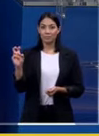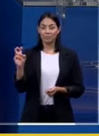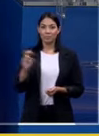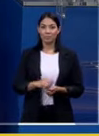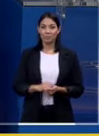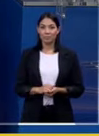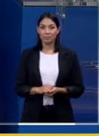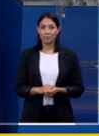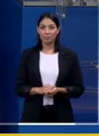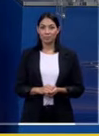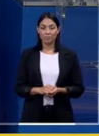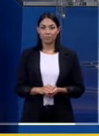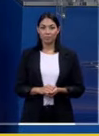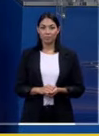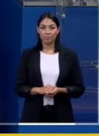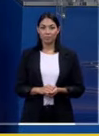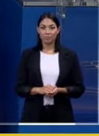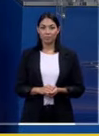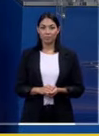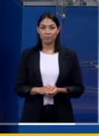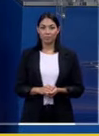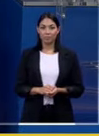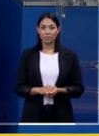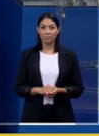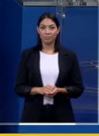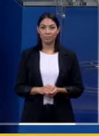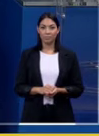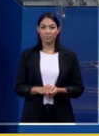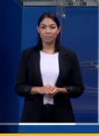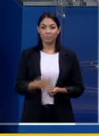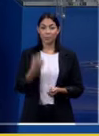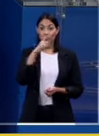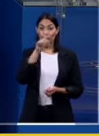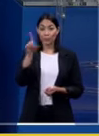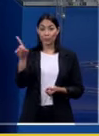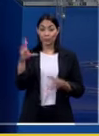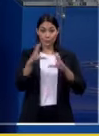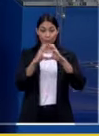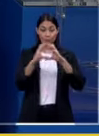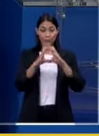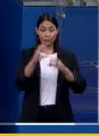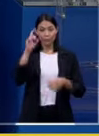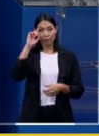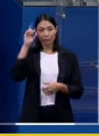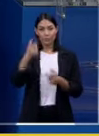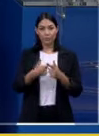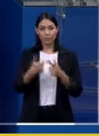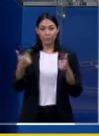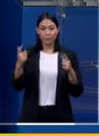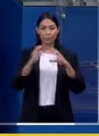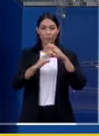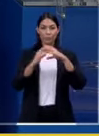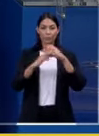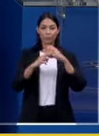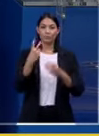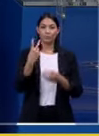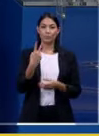número 05. Sexta dezena sorteada essa noite. Vamos à sétima e última dezena do dia de sorte.